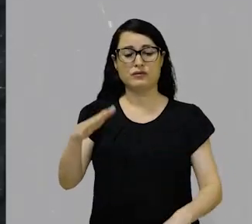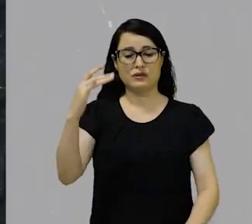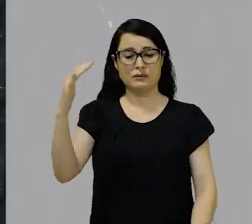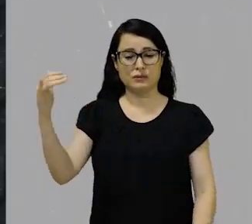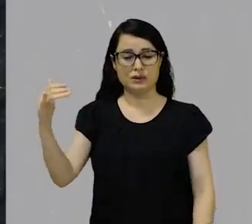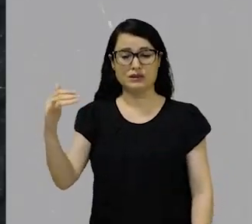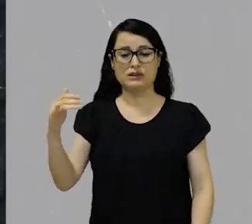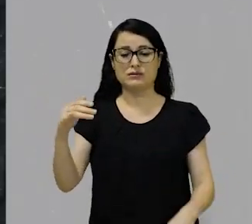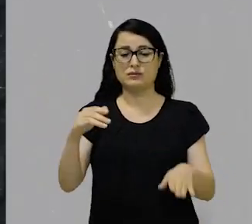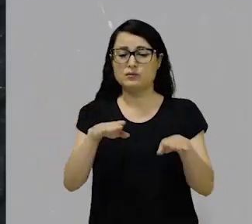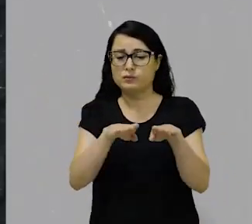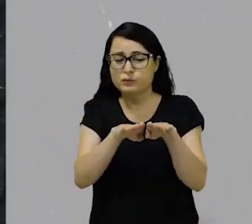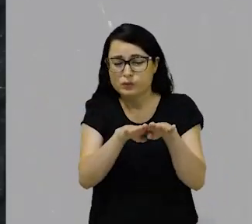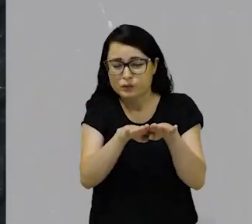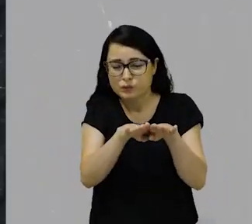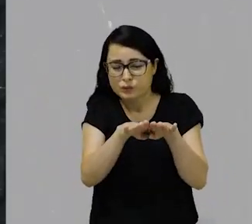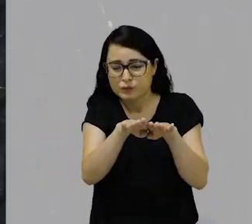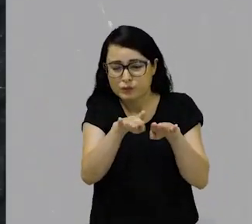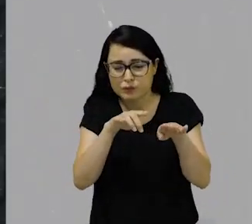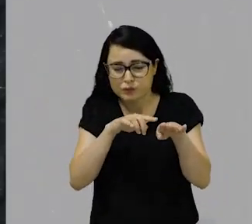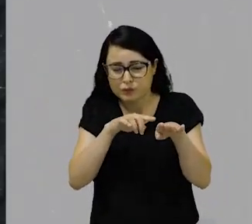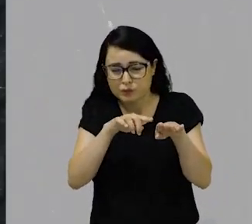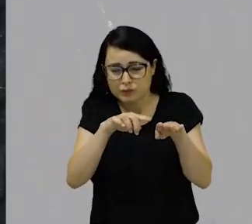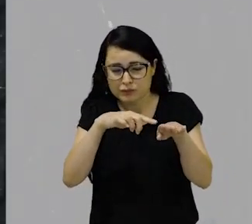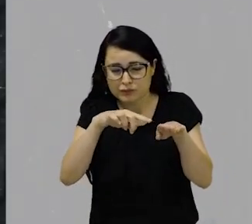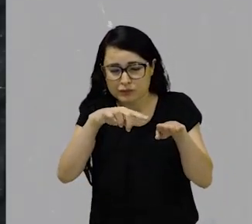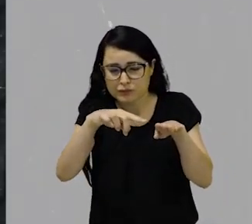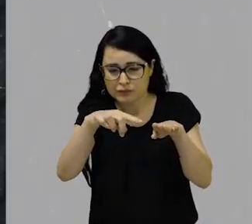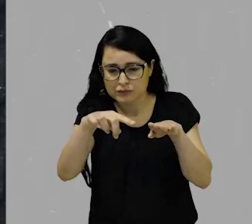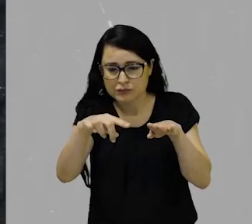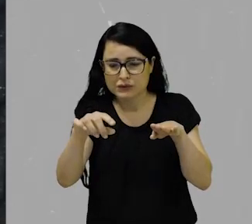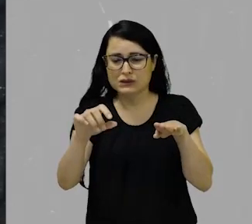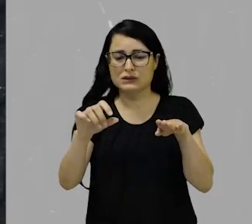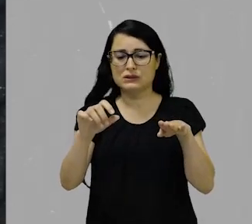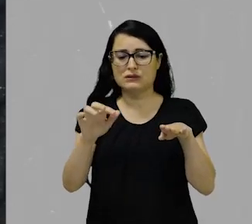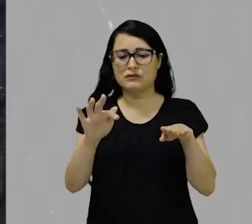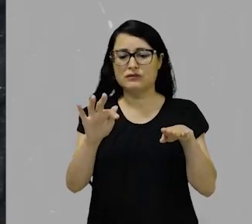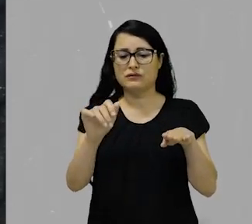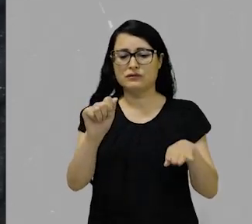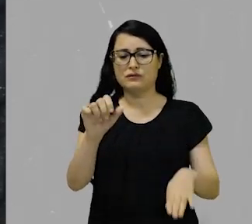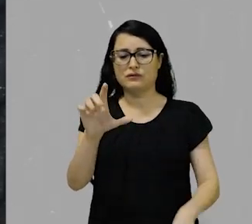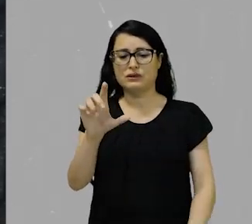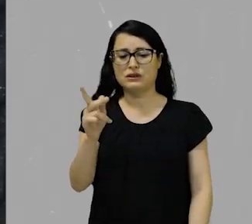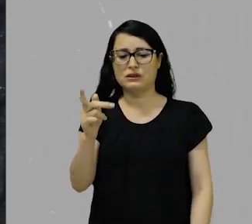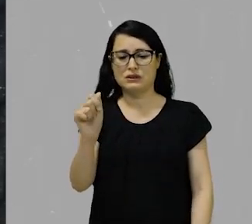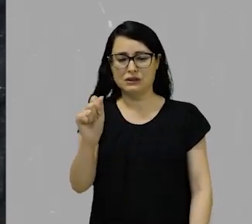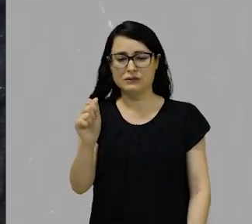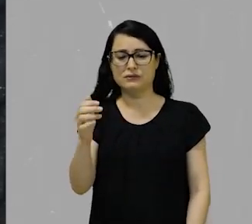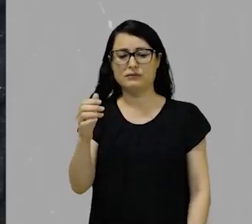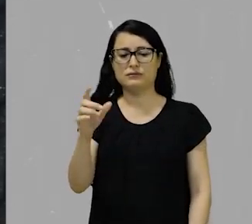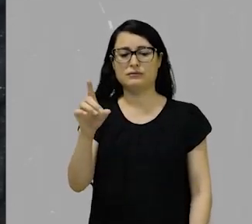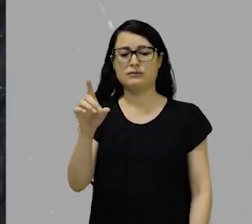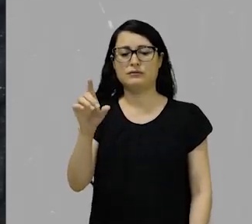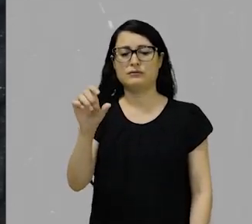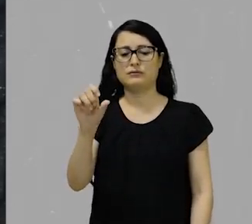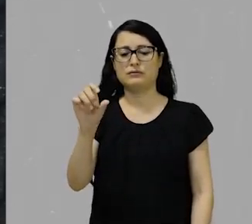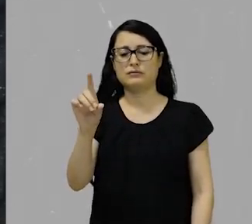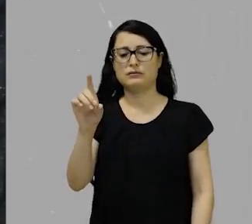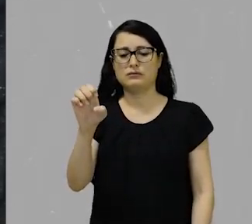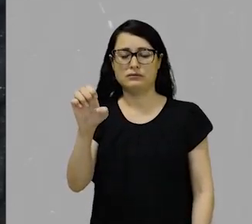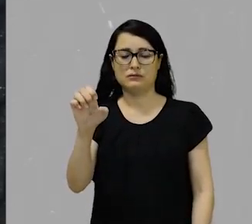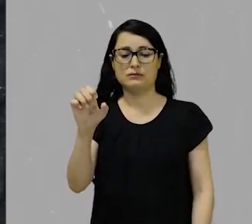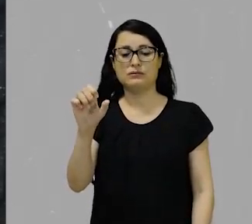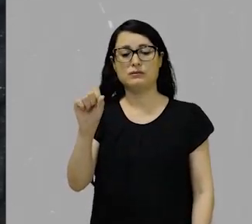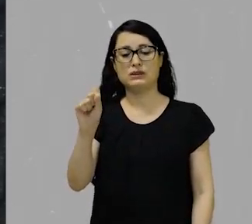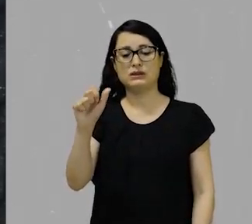San Andreas, que tá lá nos Estados Unidos, tem até um filme, né, Falha de San Andreas aí com The Rock, né, que mostra muito bem